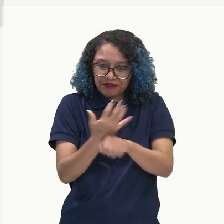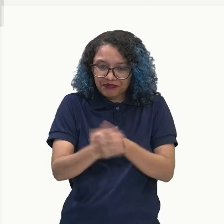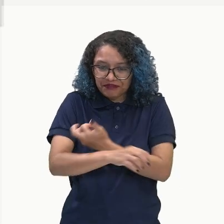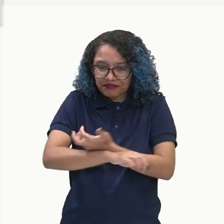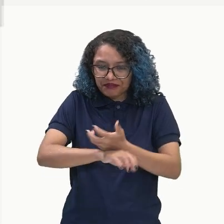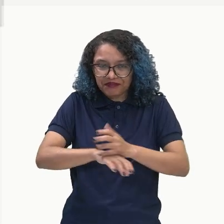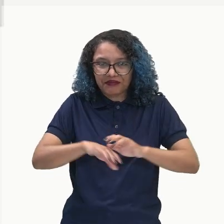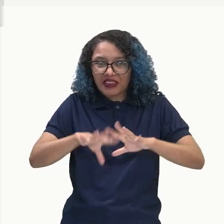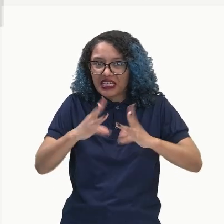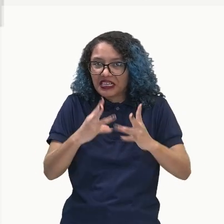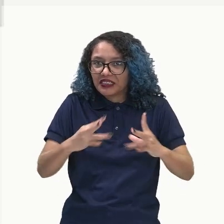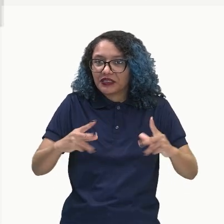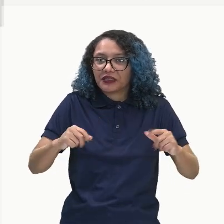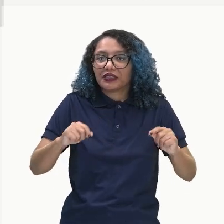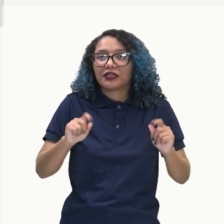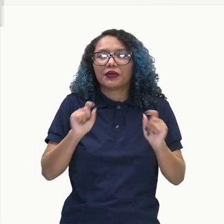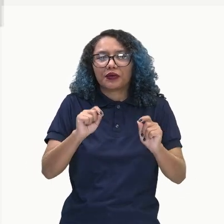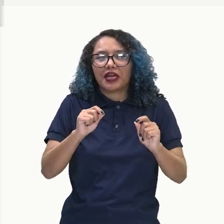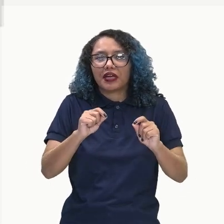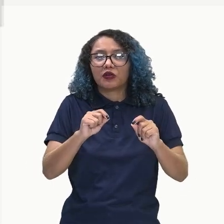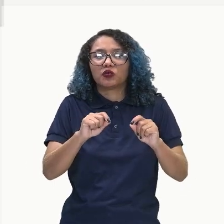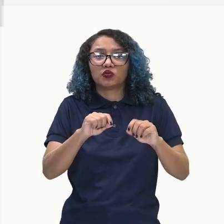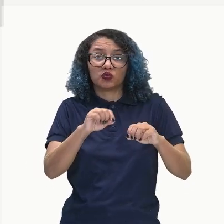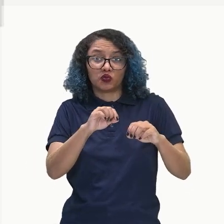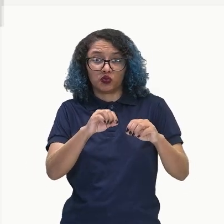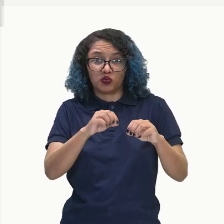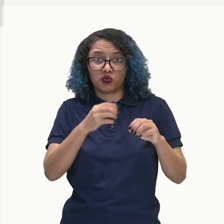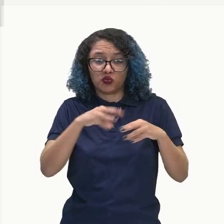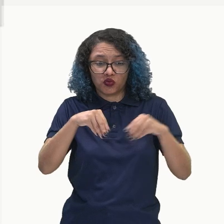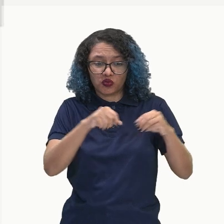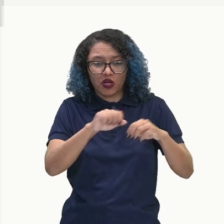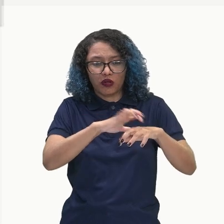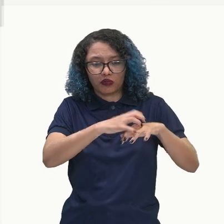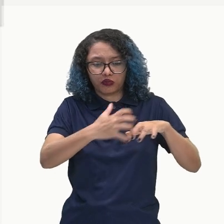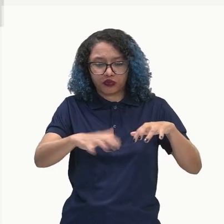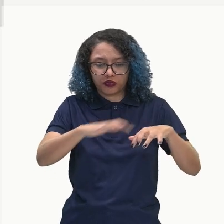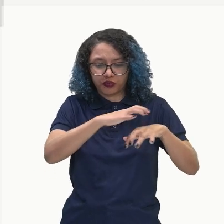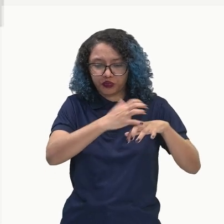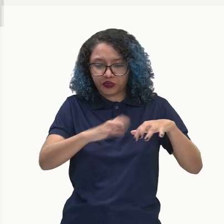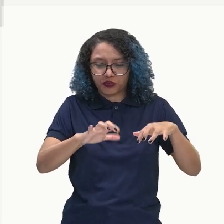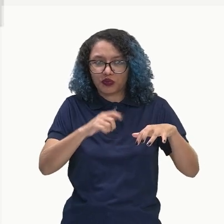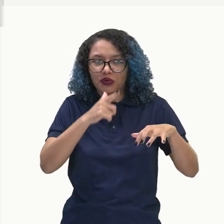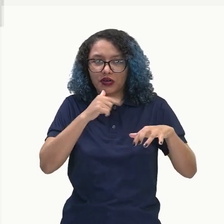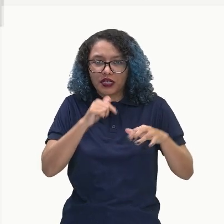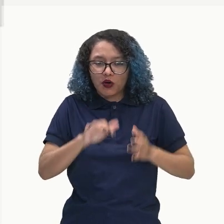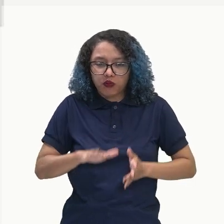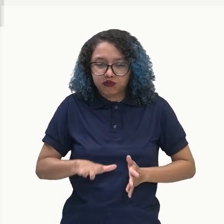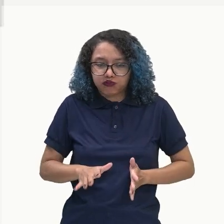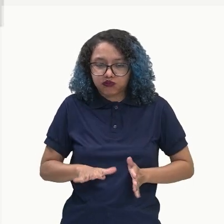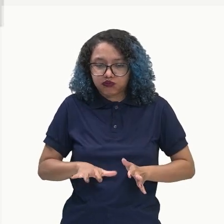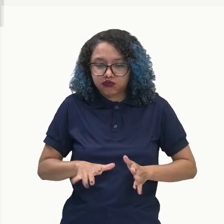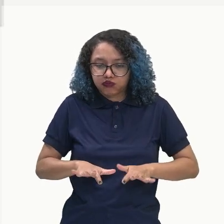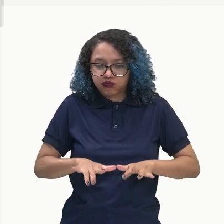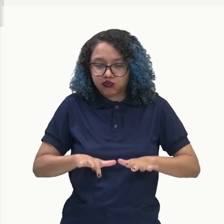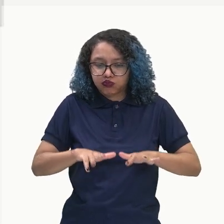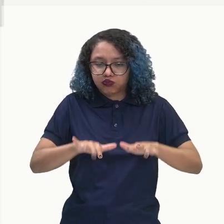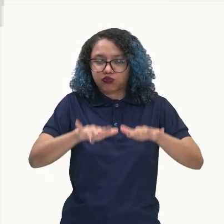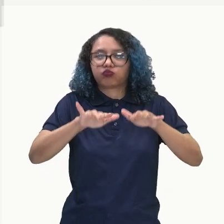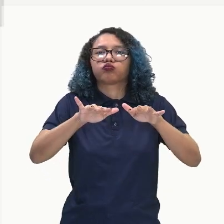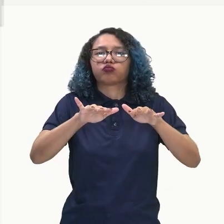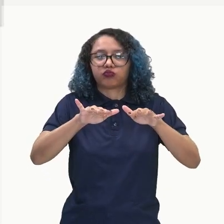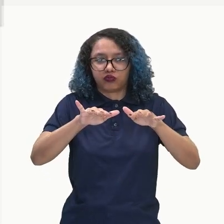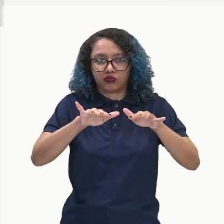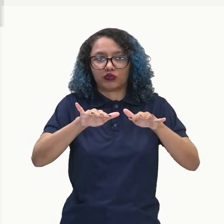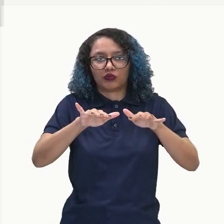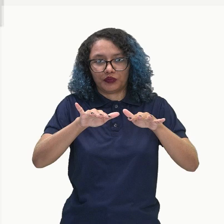esse solo ele comece a se decompor e vai parar no fundo do rio, tá? E aí o que acontece? Olha só,